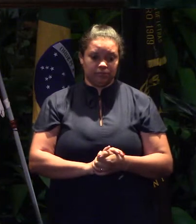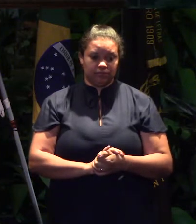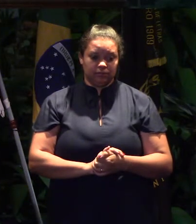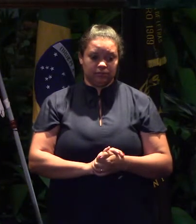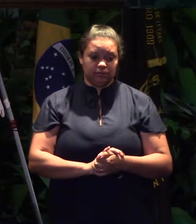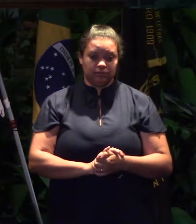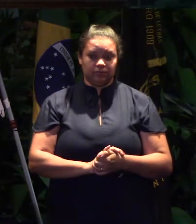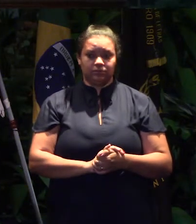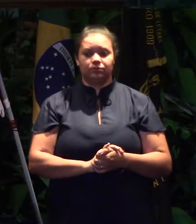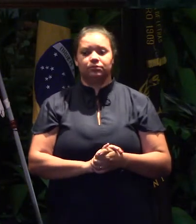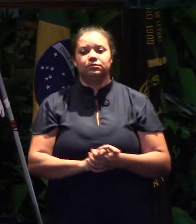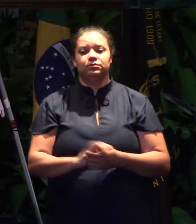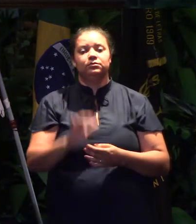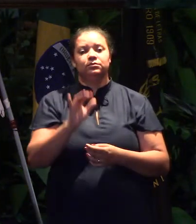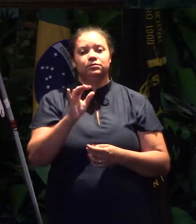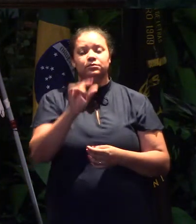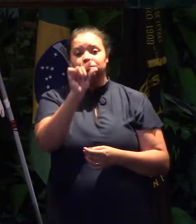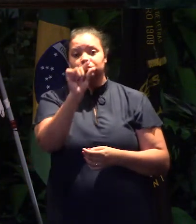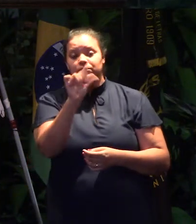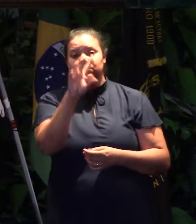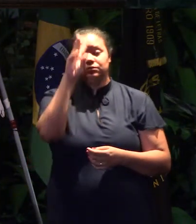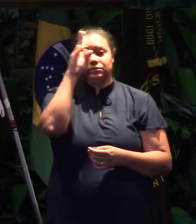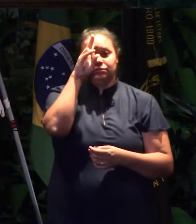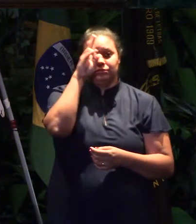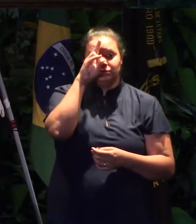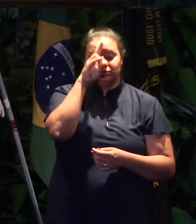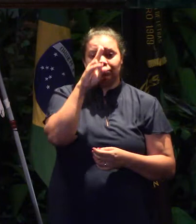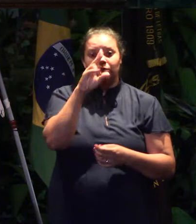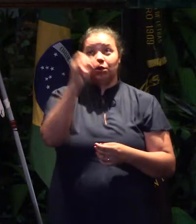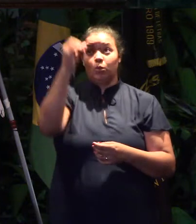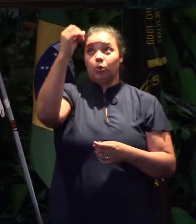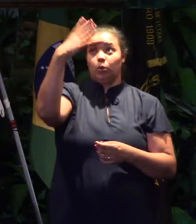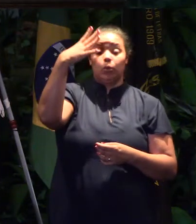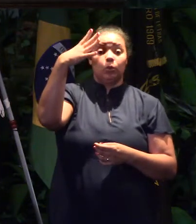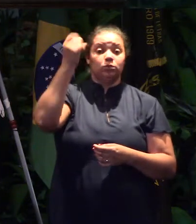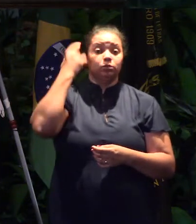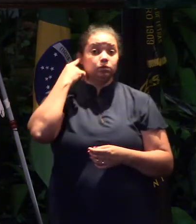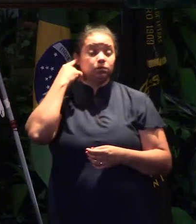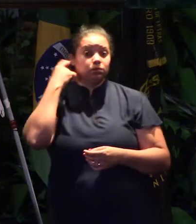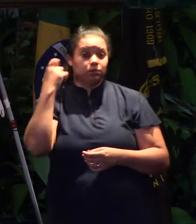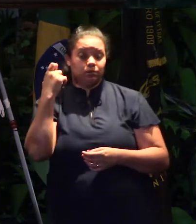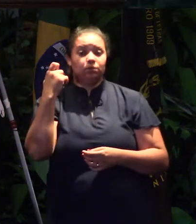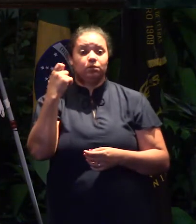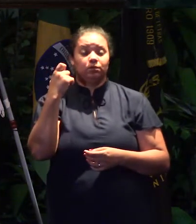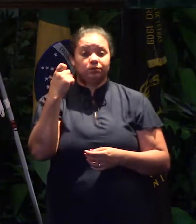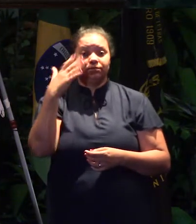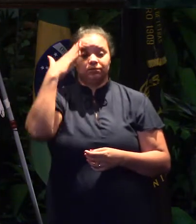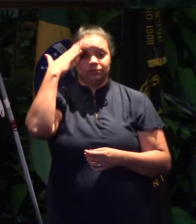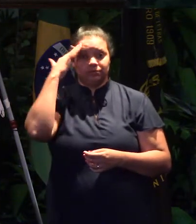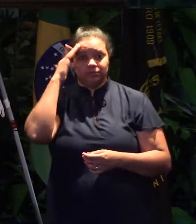O Pequenas Histórias de Luz e Som é, enfim, um livro em cuja escrita procurei, de maneira consciente, seguir